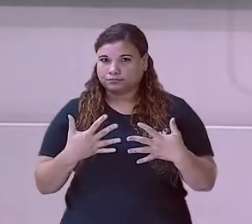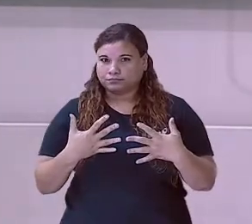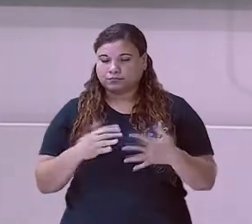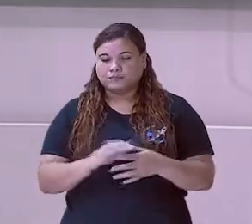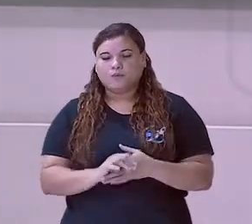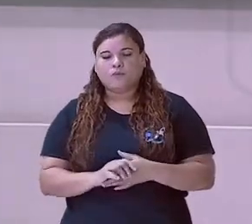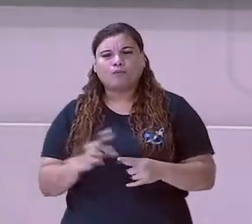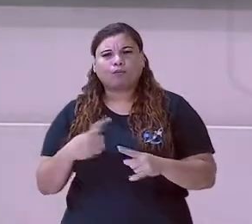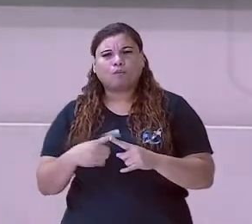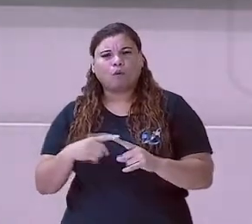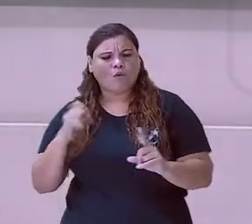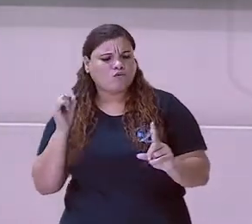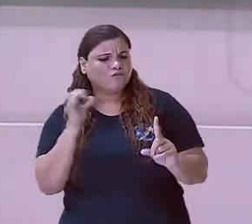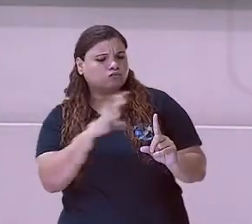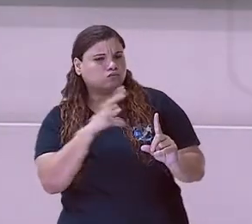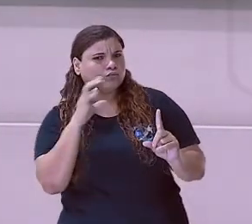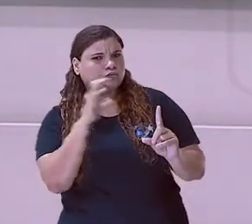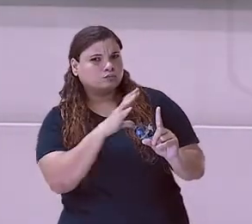influenciou